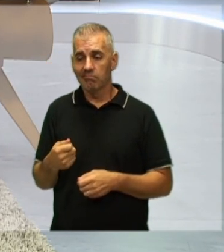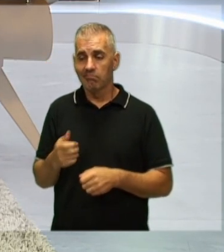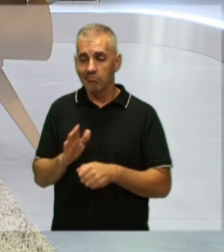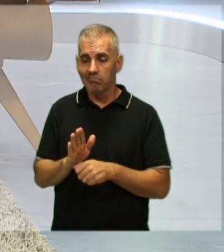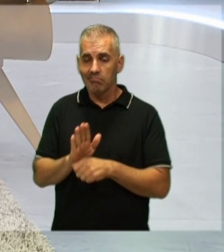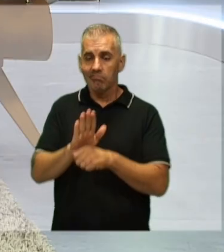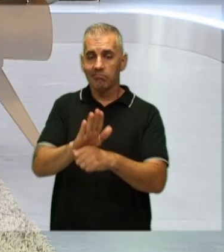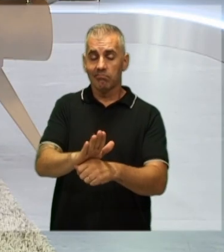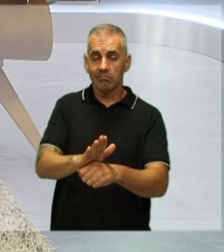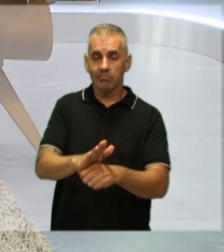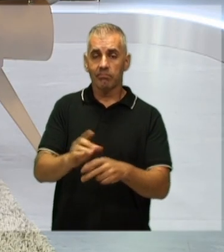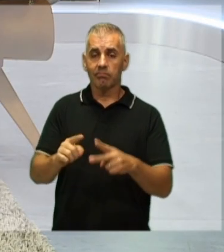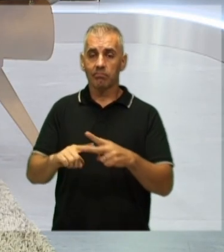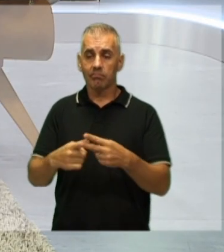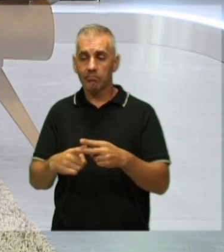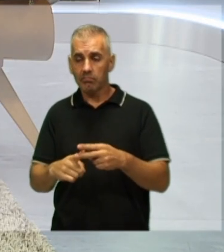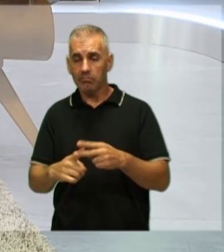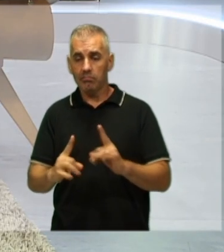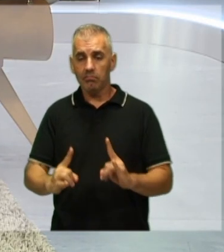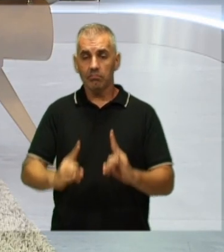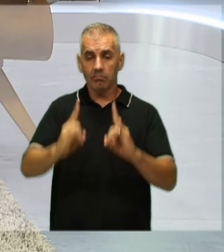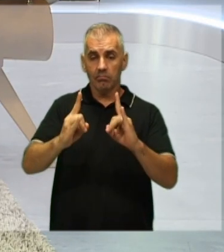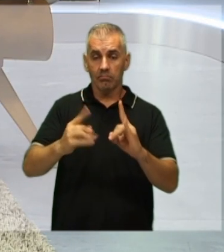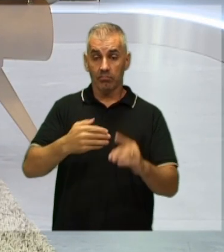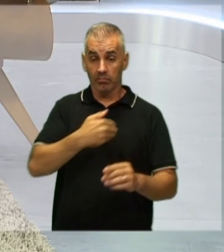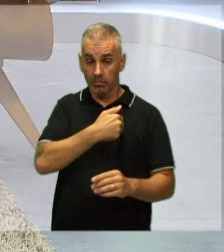esses prédios públicos, sobra dinheiro para restaurar daí as